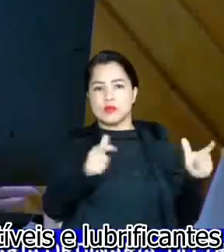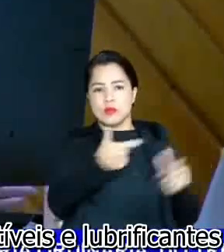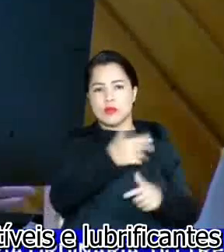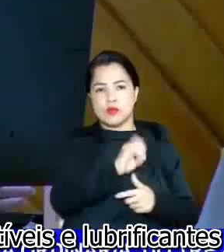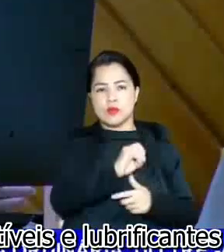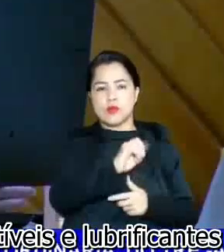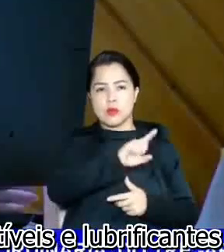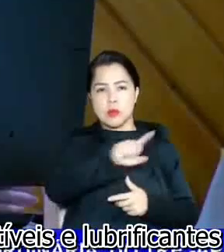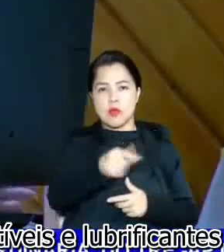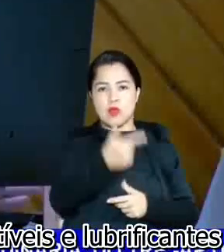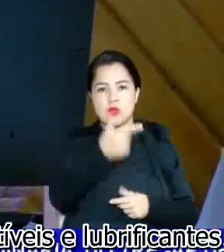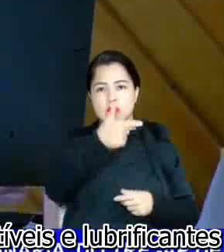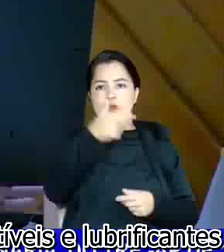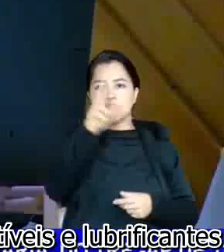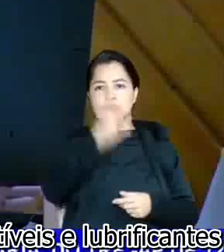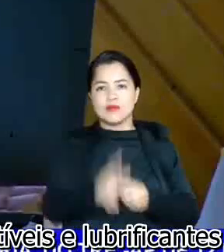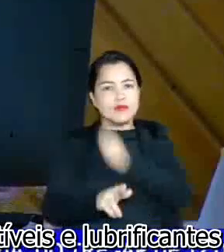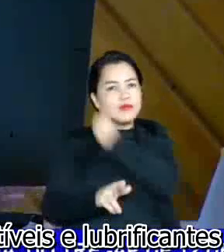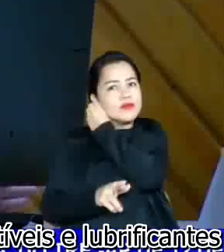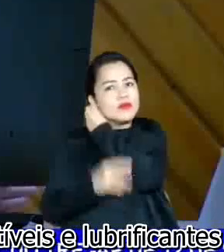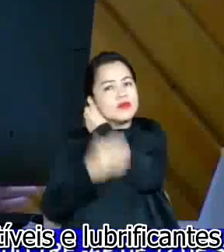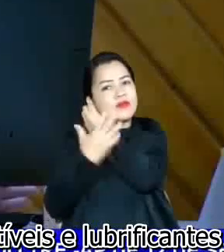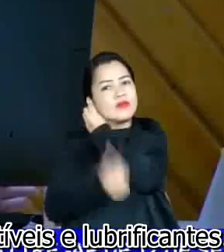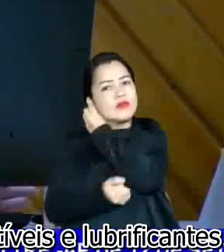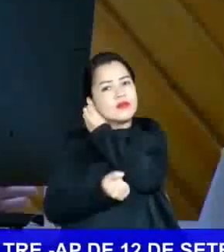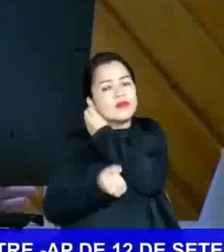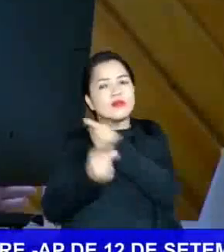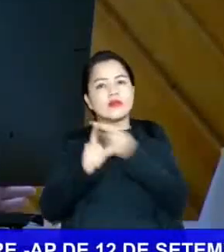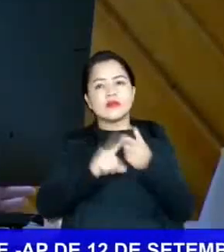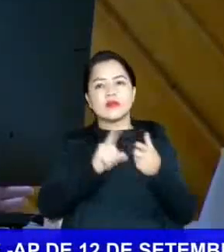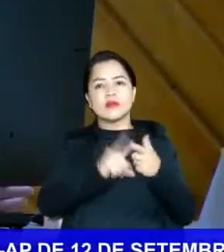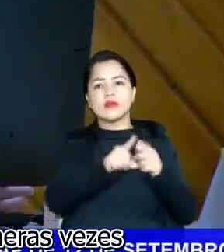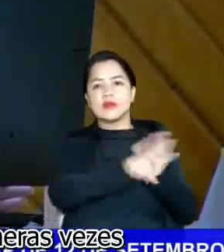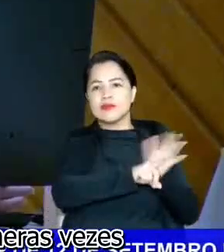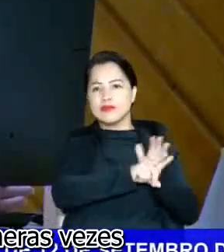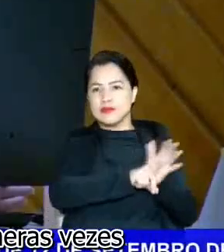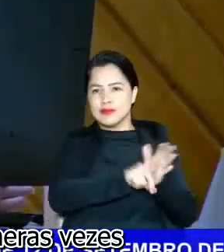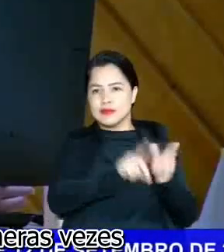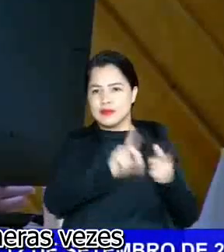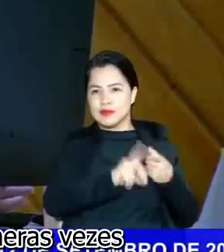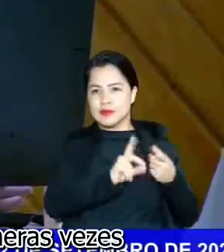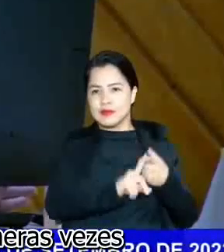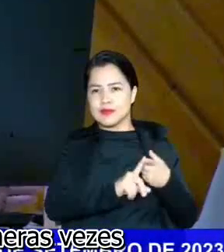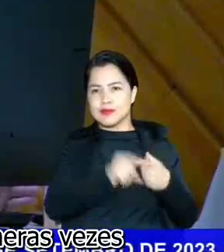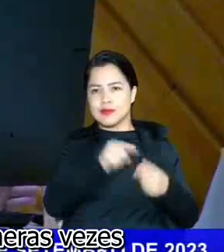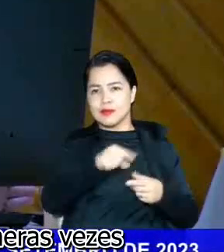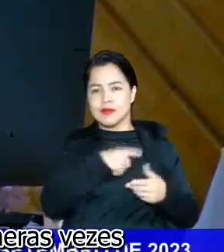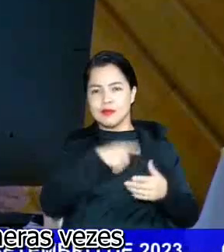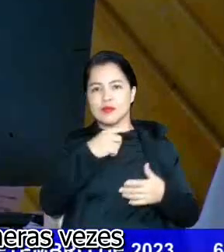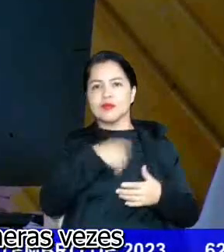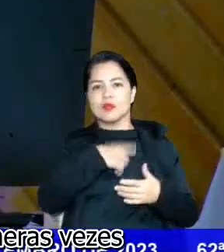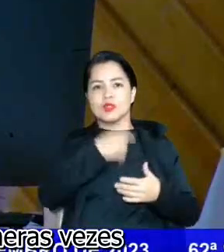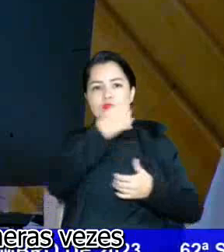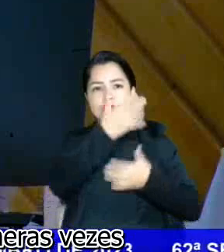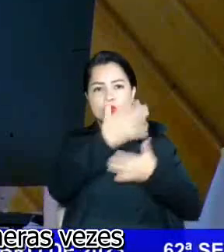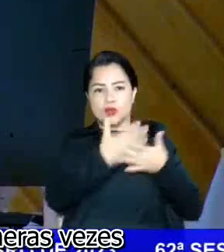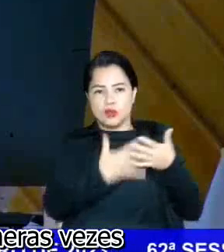mil, né, que seria a aquisição de combustíveis e lubrificantes. Né, e nessa situação